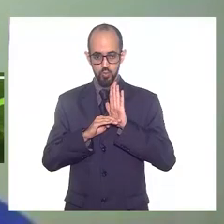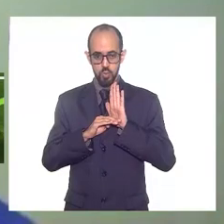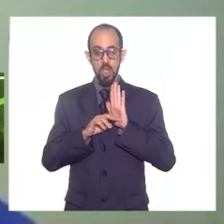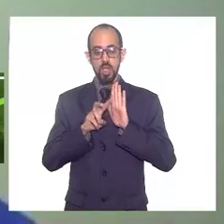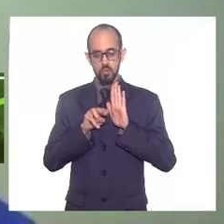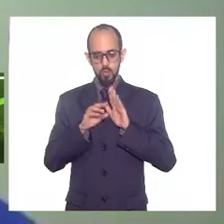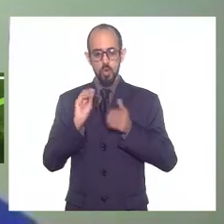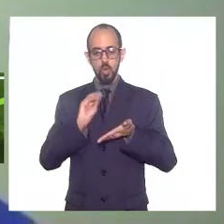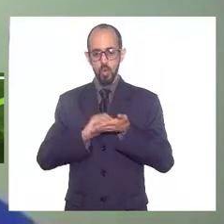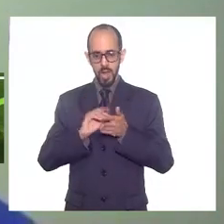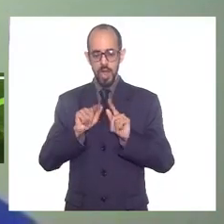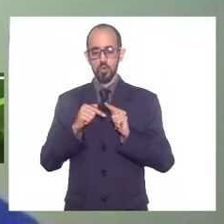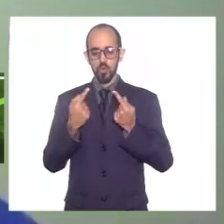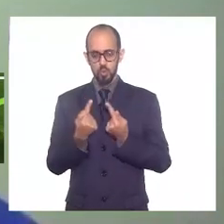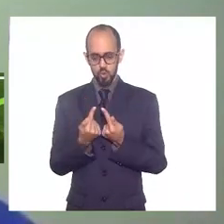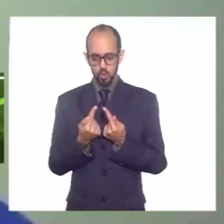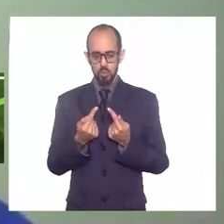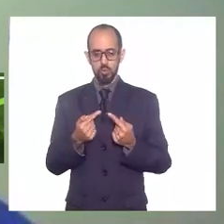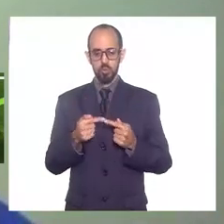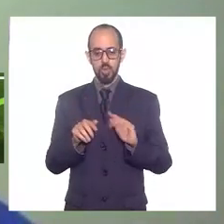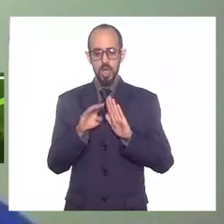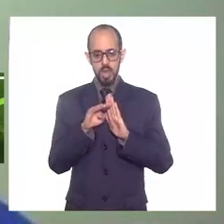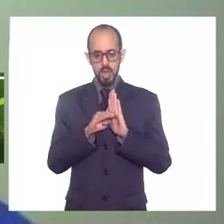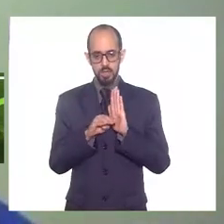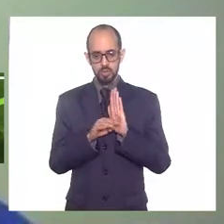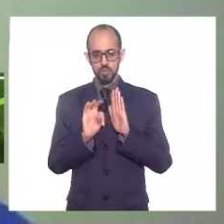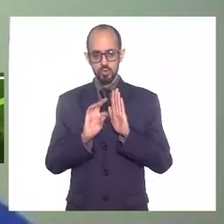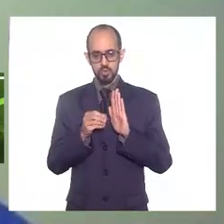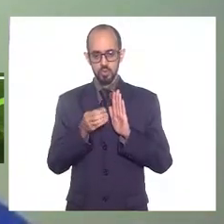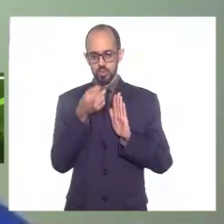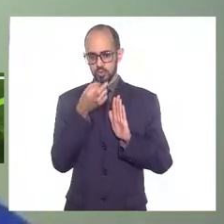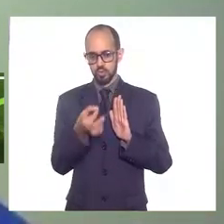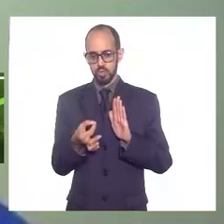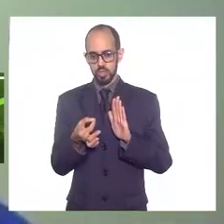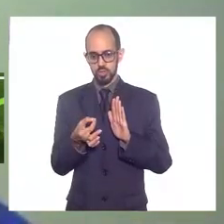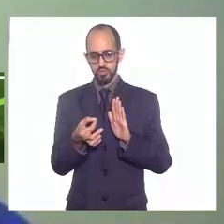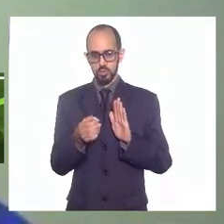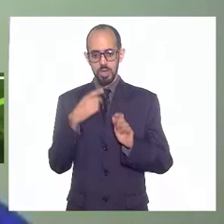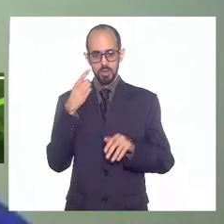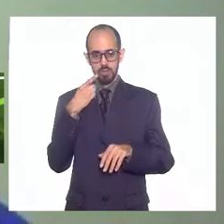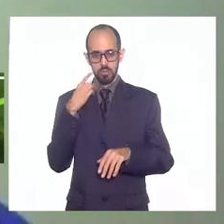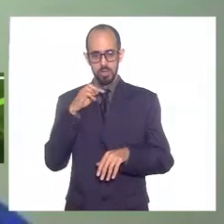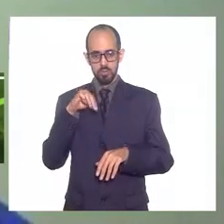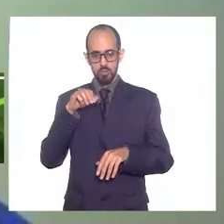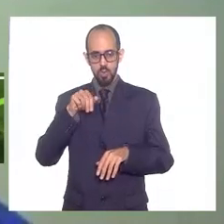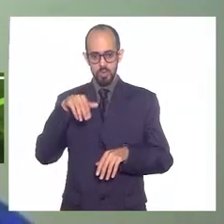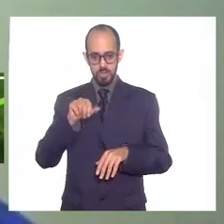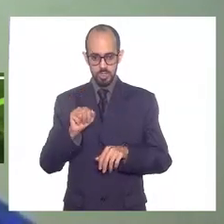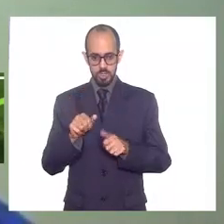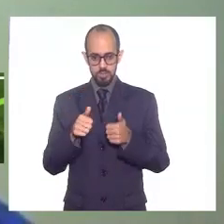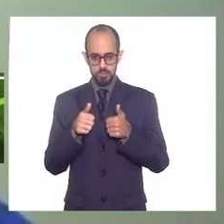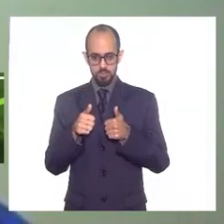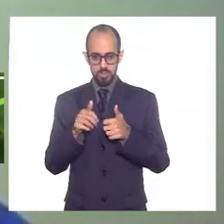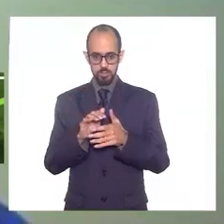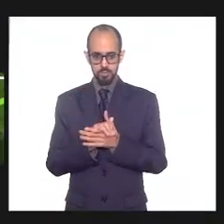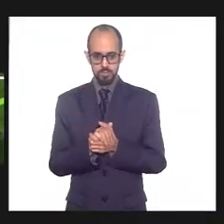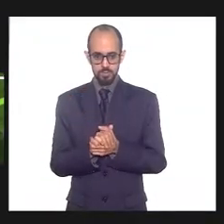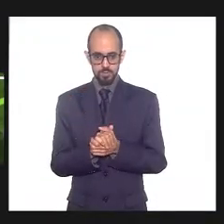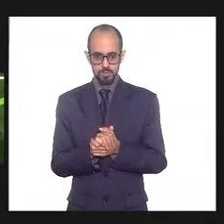colocar no nosso grupo a relação das pessoas indicadas pela deputada Mônica Francisco